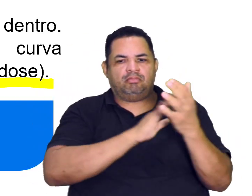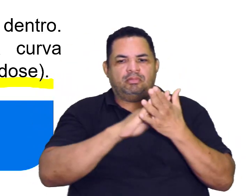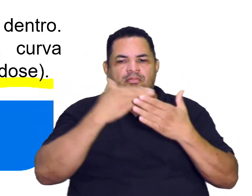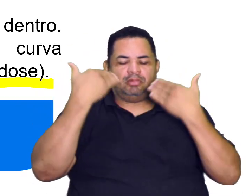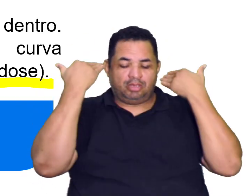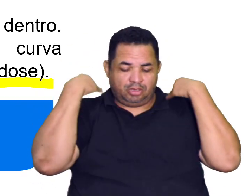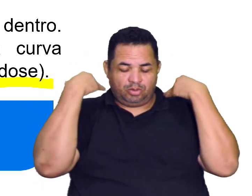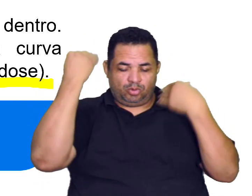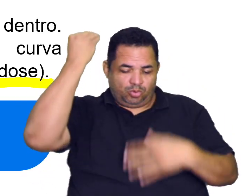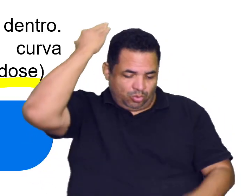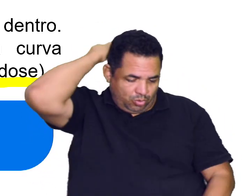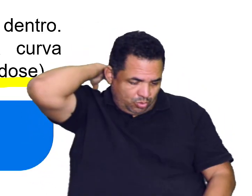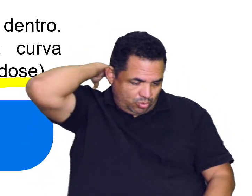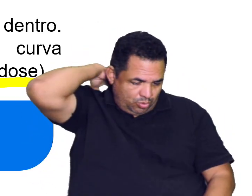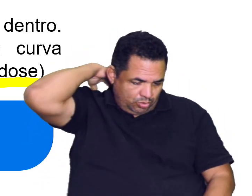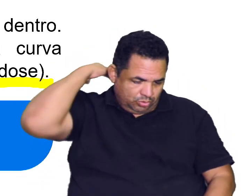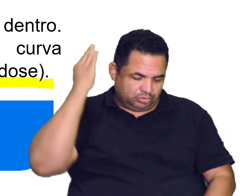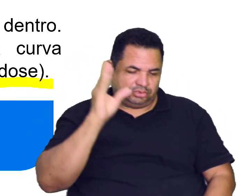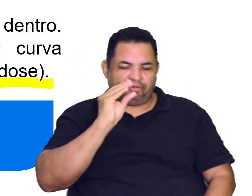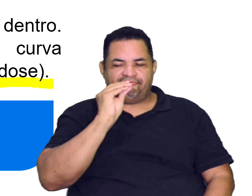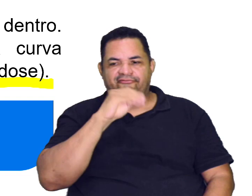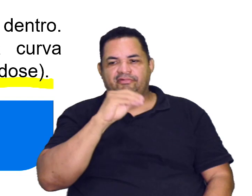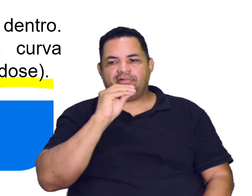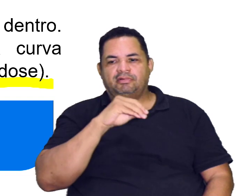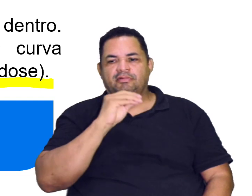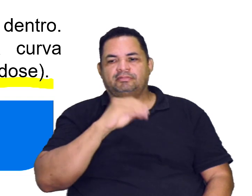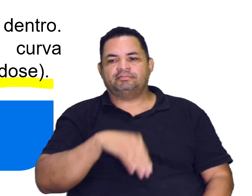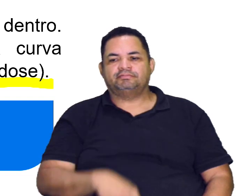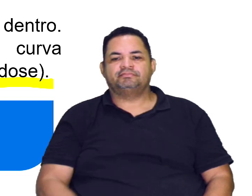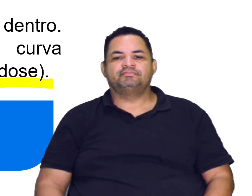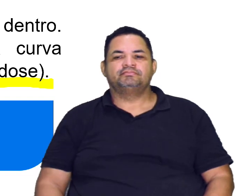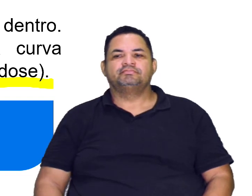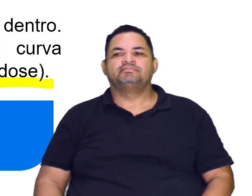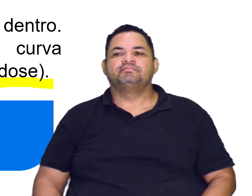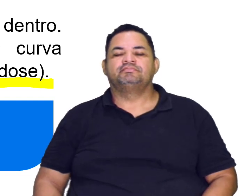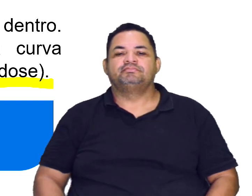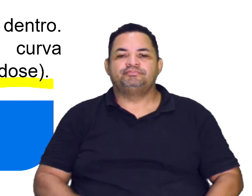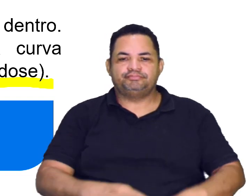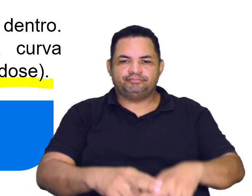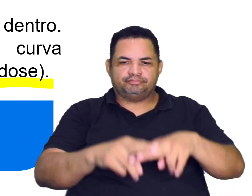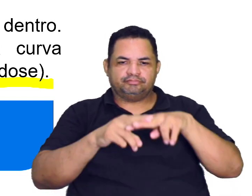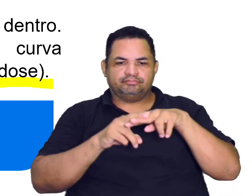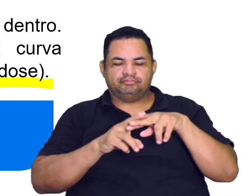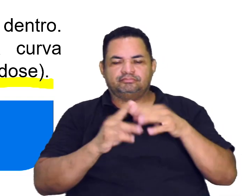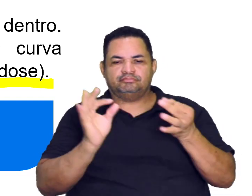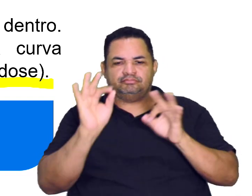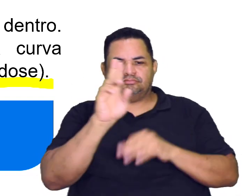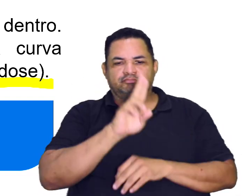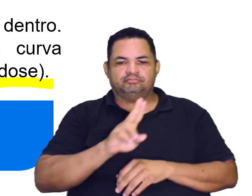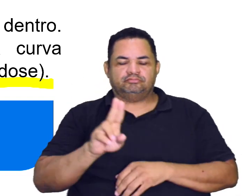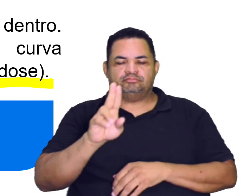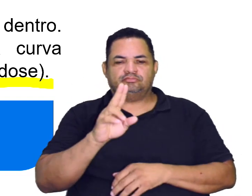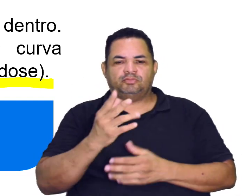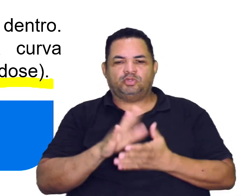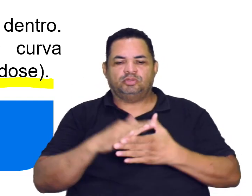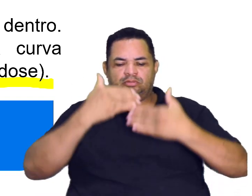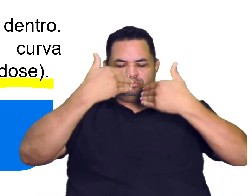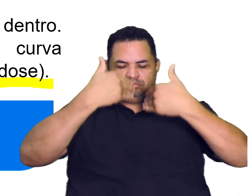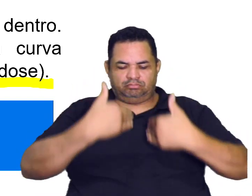minha coluna como toda, ela está enfraquecida, tá bom? E por isso você acaba adotando uma postura